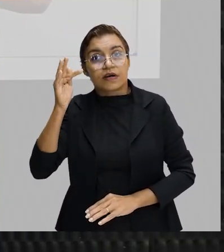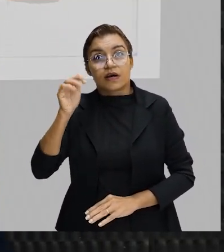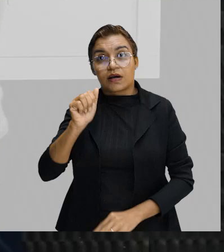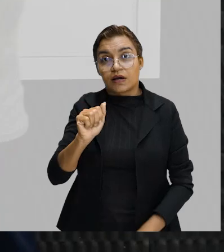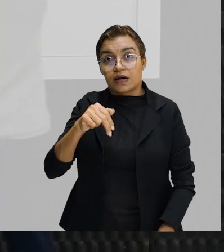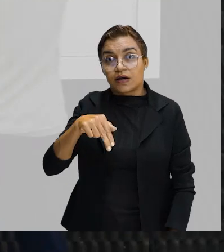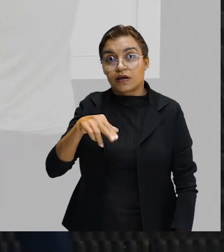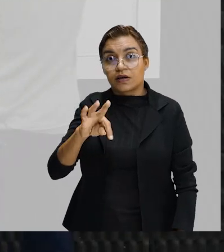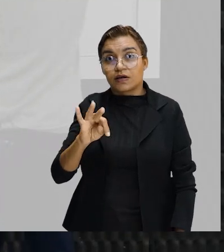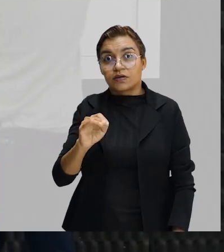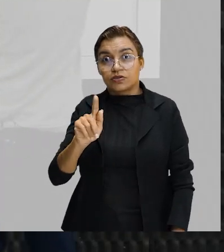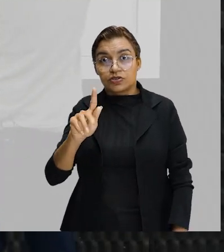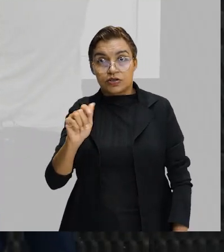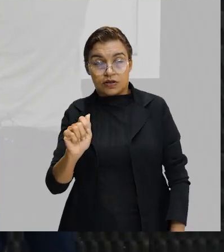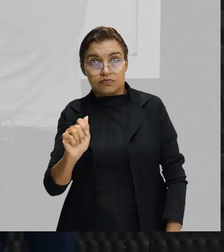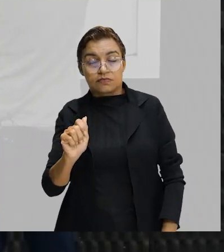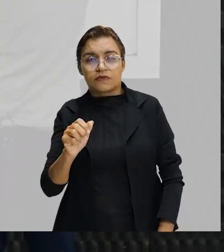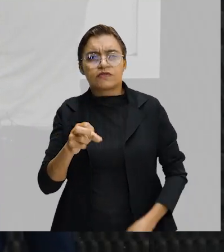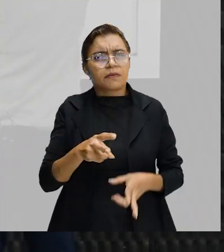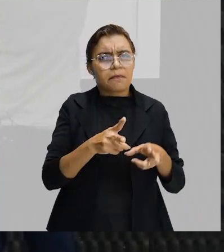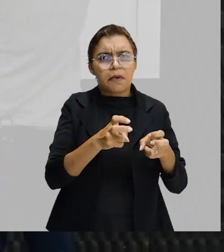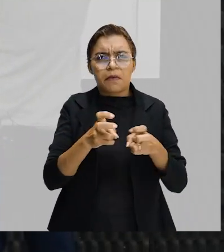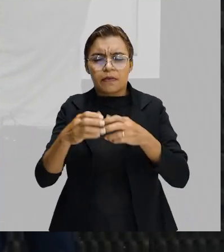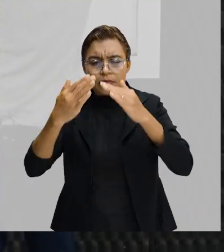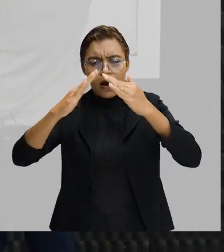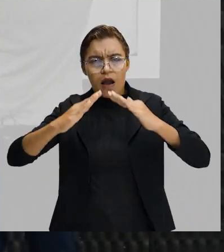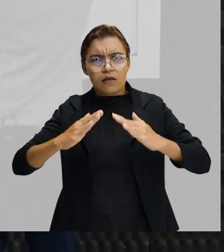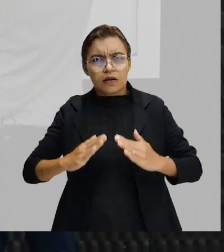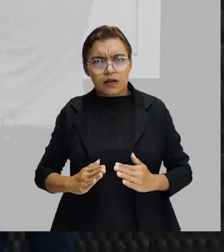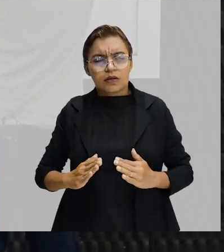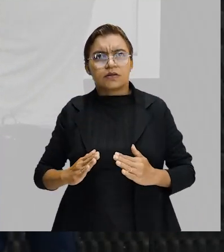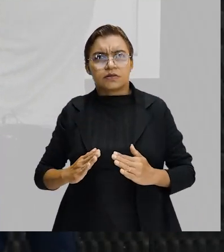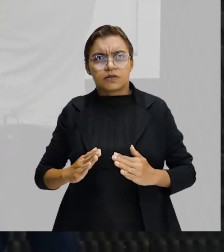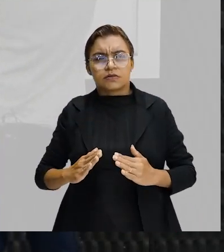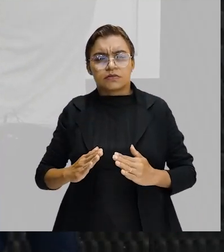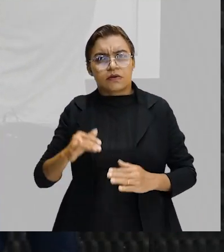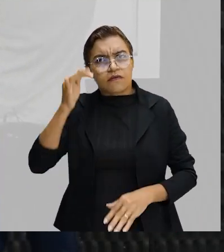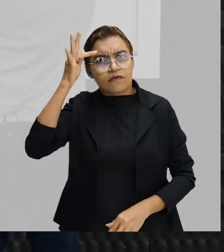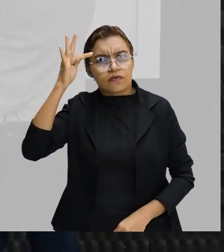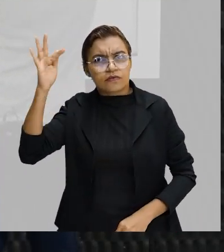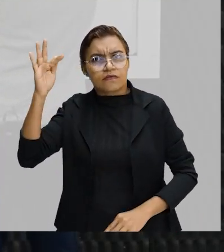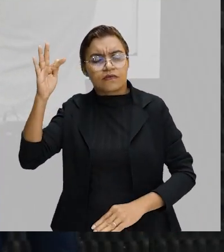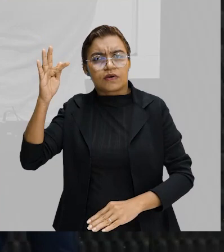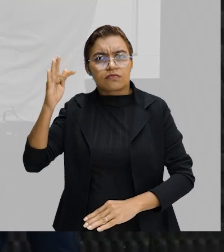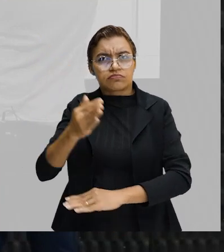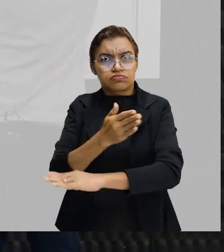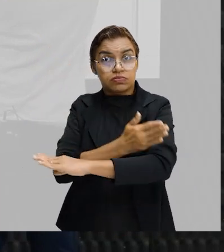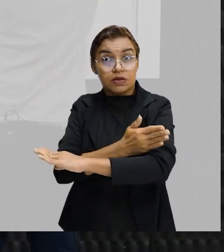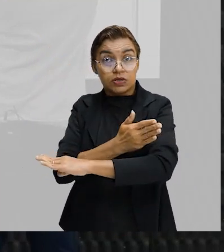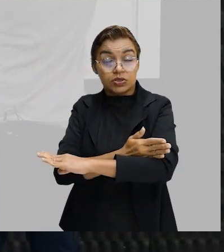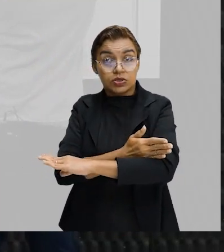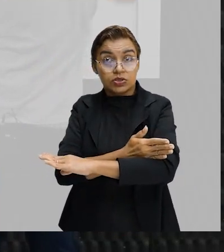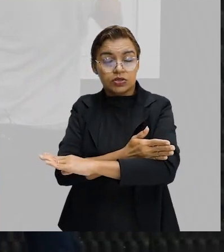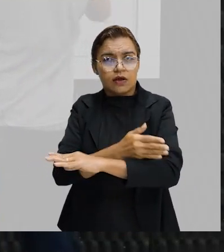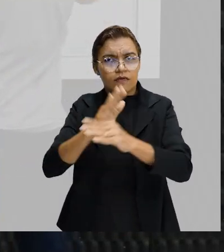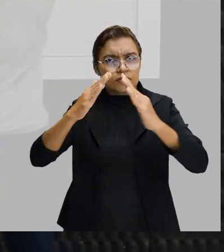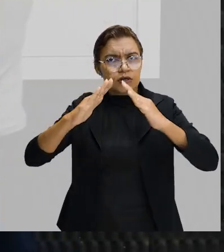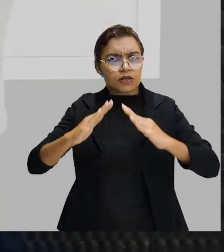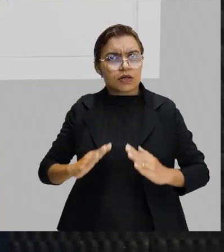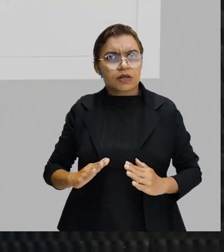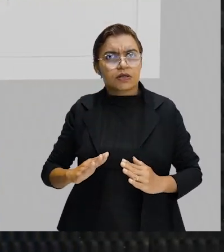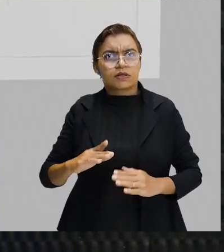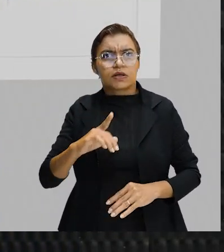filosofia antiga como um todo, ó, quando você pega a filosofia antiga aqui como um todo, você